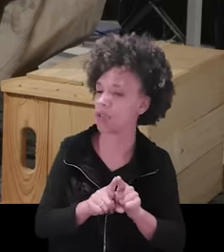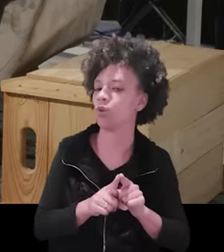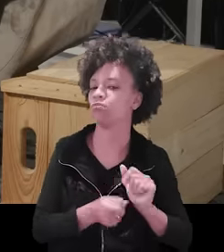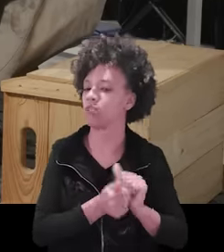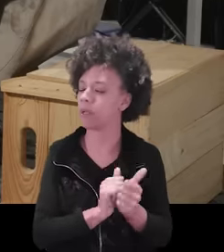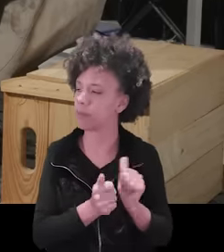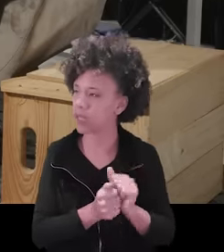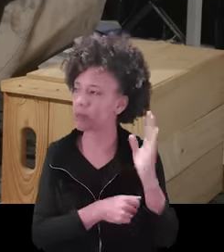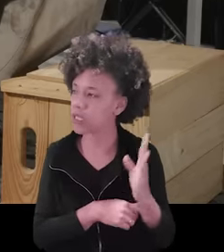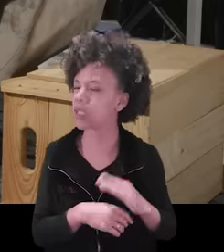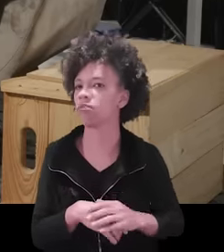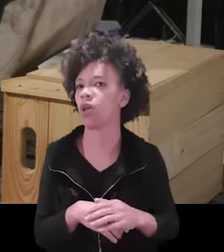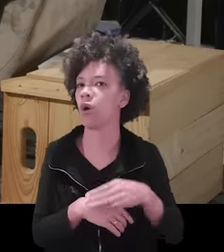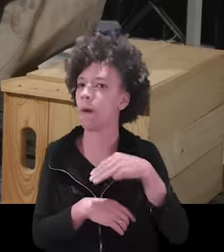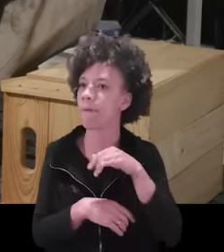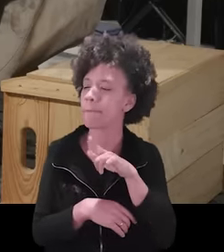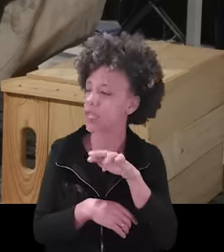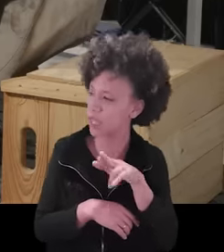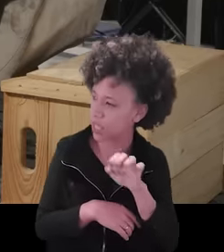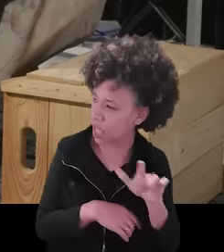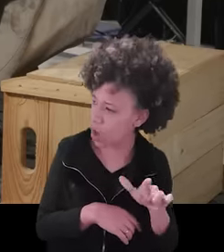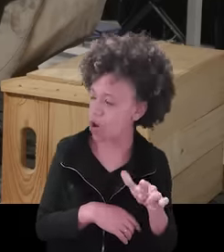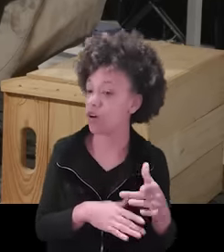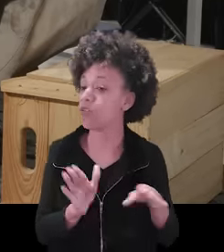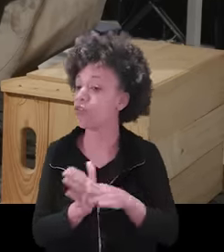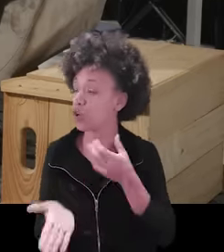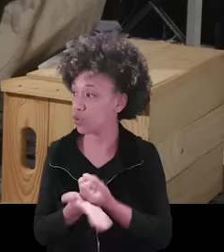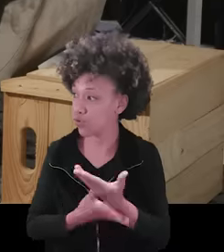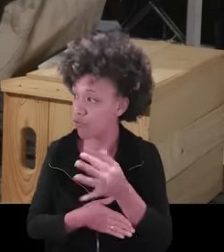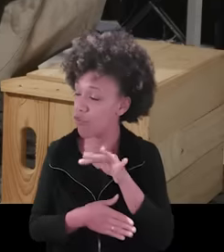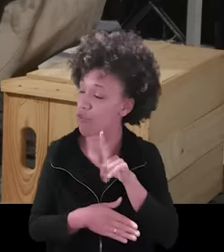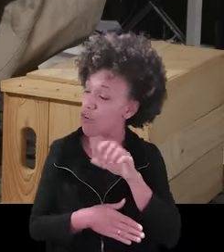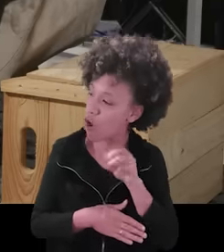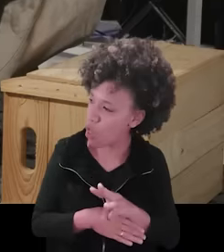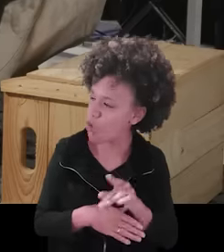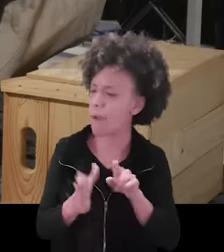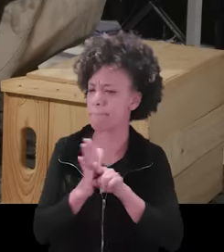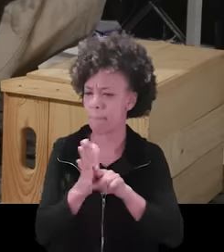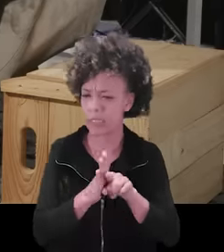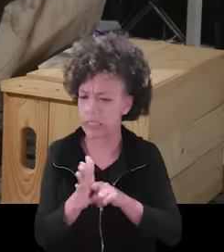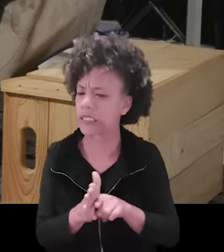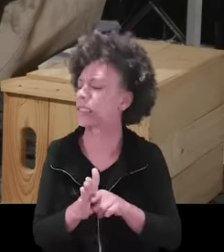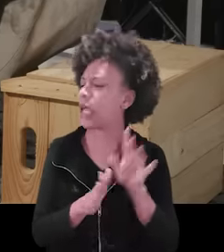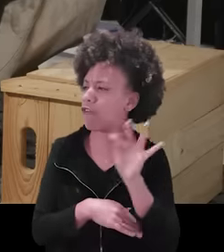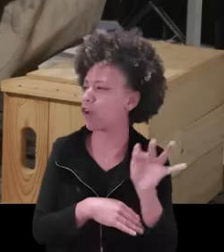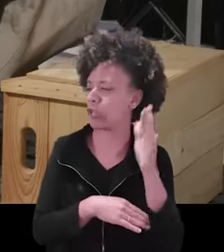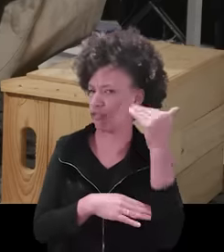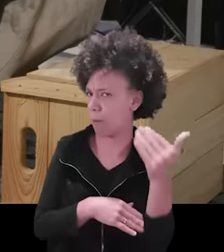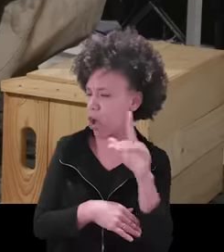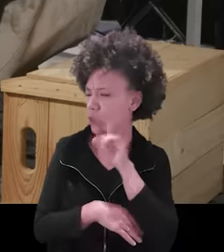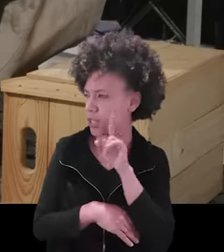tem uns notáveis brasileiros lá também né recentemente o Miguel nicolelis foi no flor que é um grande pesquisador chefe e pesquisa em Harvard o cara